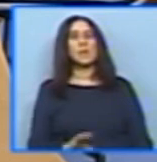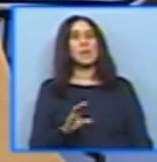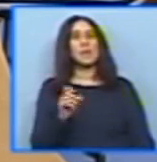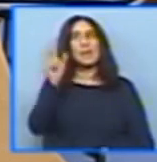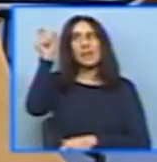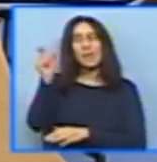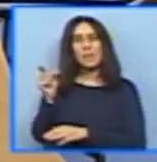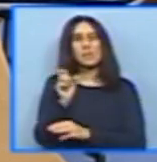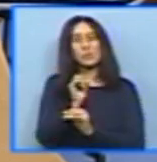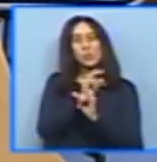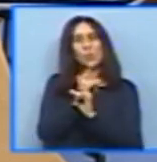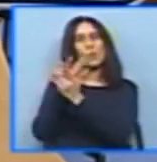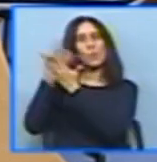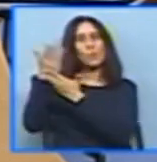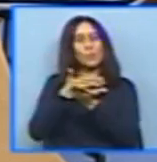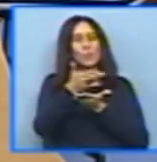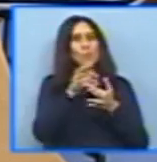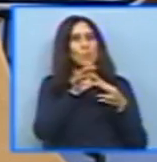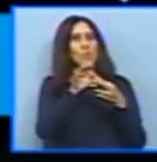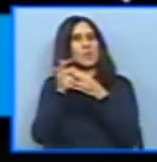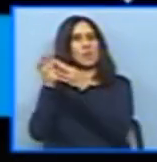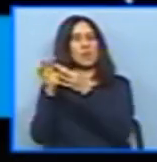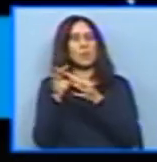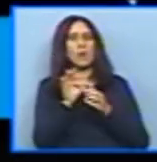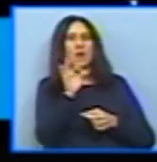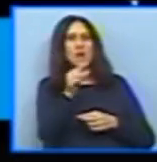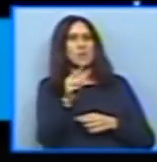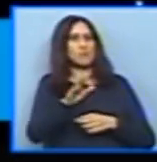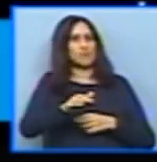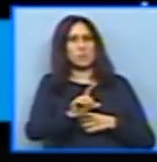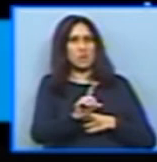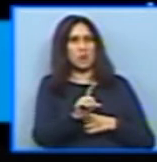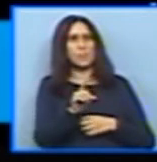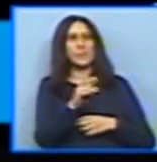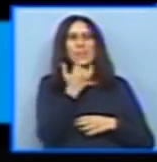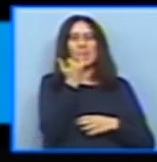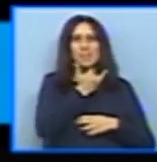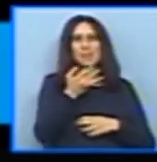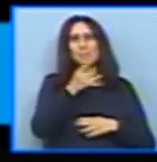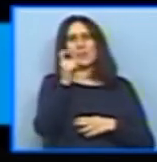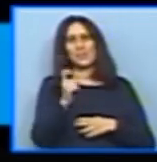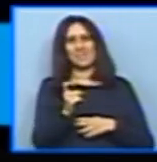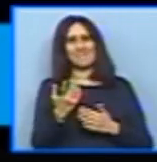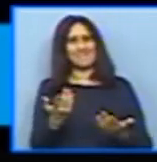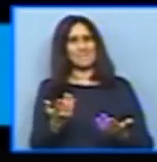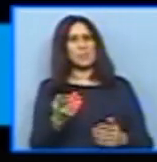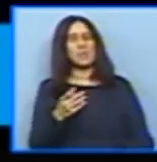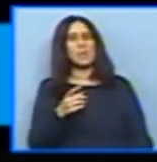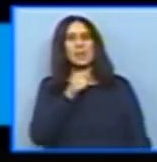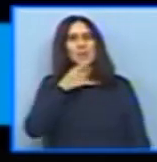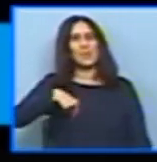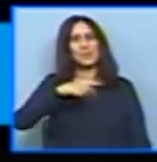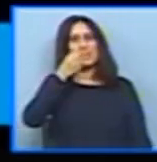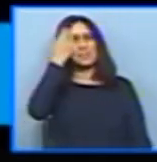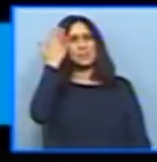e que tem que ter estas notas que eu acho que não podem ser secundarizadas: a nota da alegria e a nota da paz. Ou seja, que muitas vezes nós esquecemos